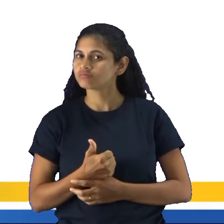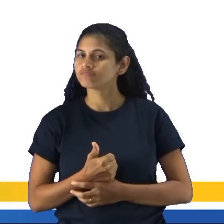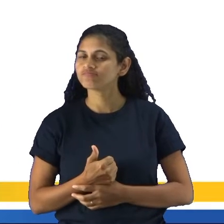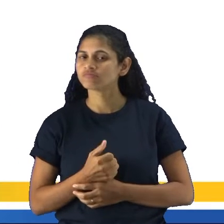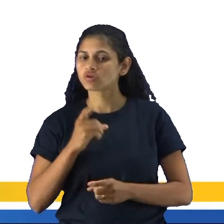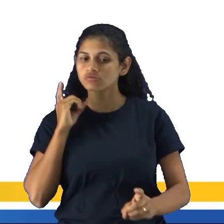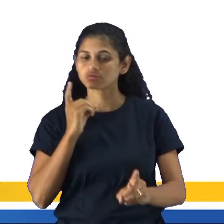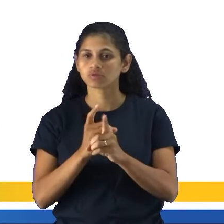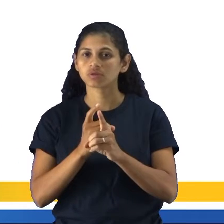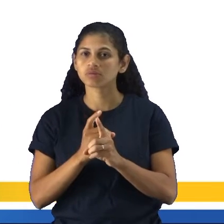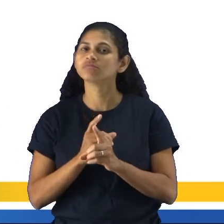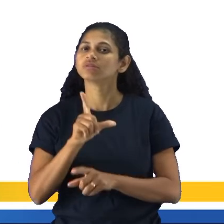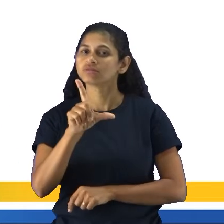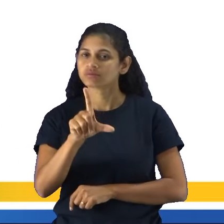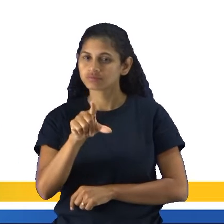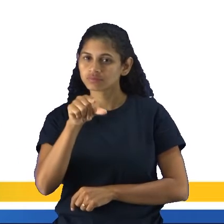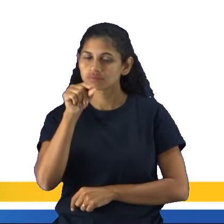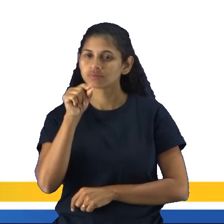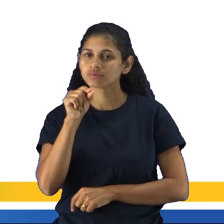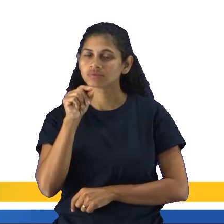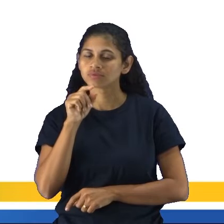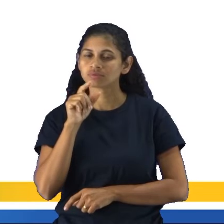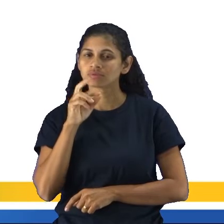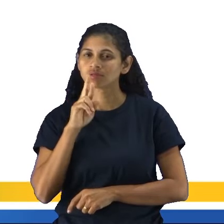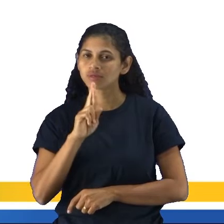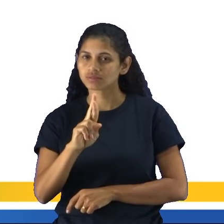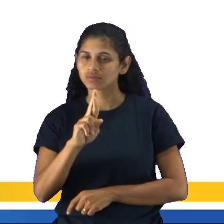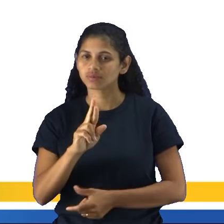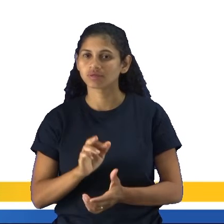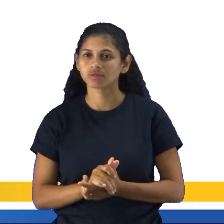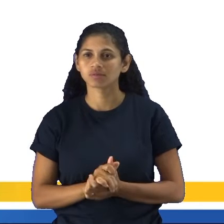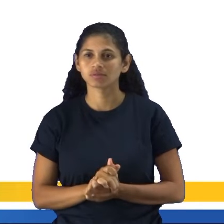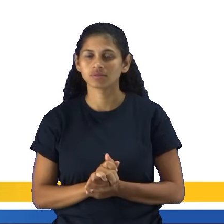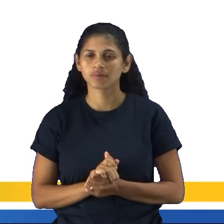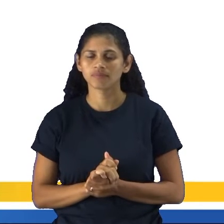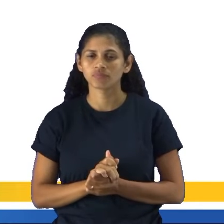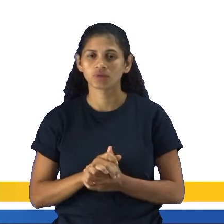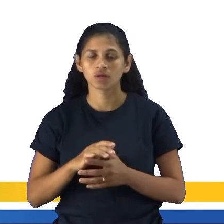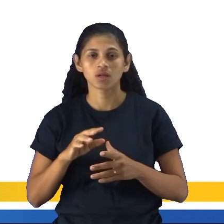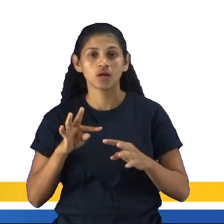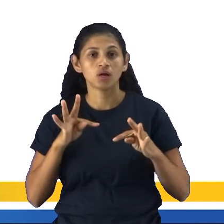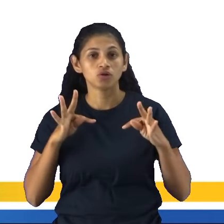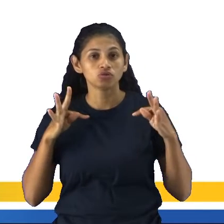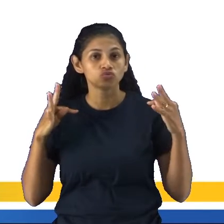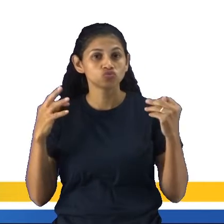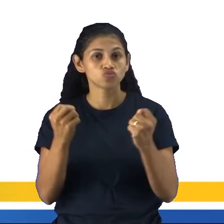aqui várias vezes que matéria é tudo que tem massa e ocupa